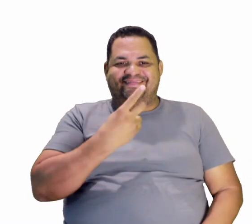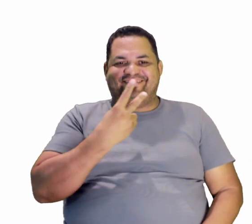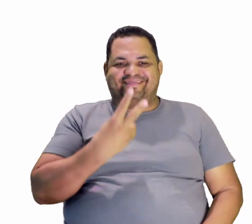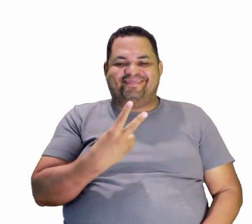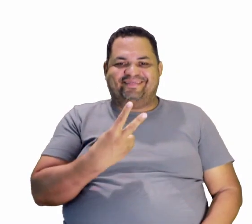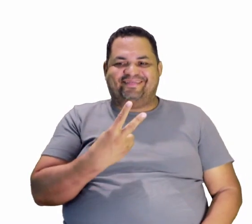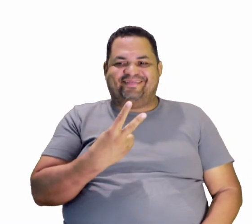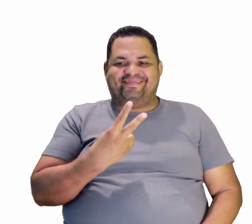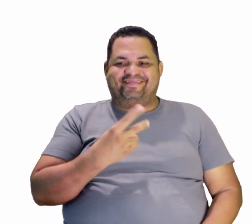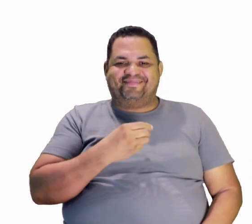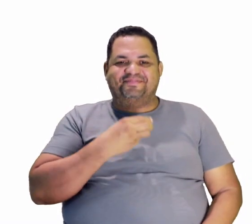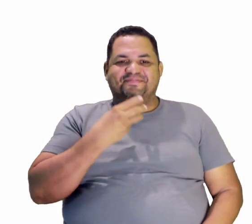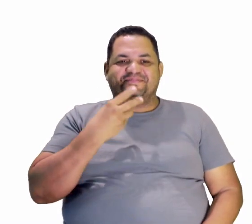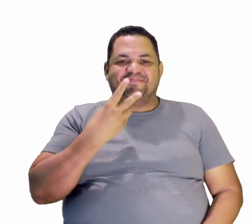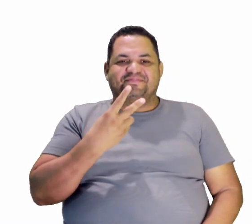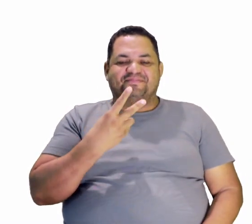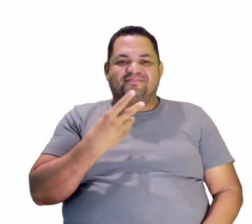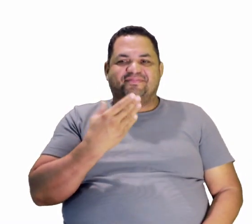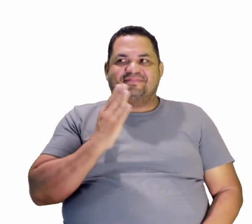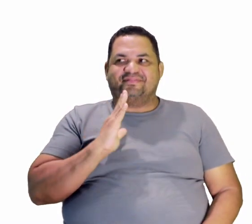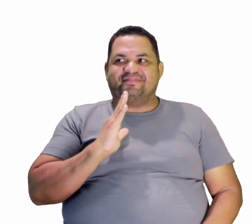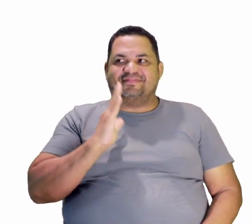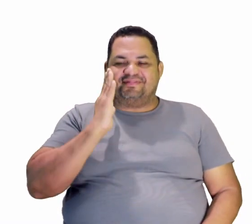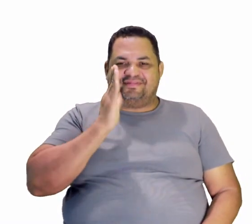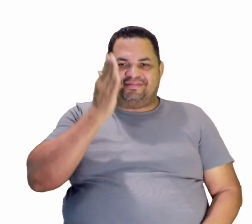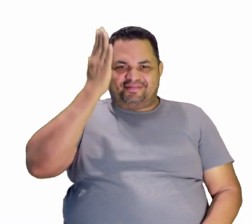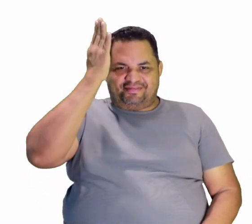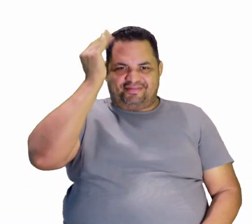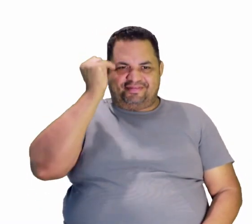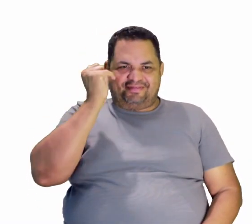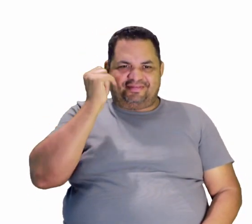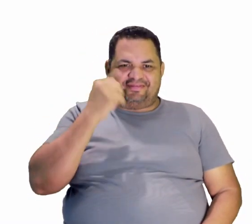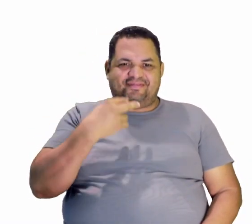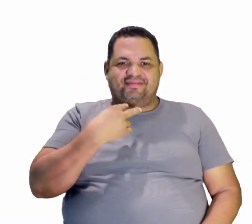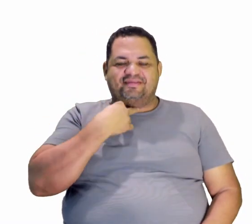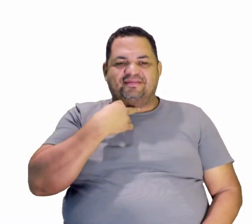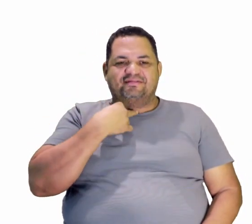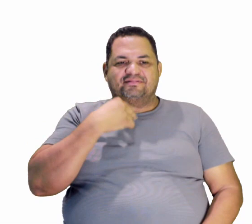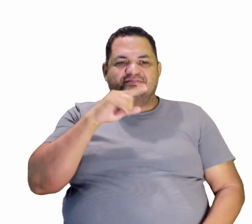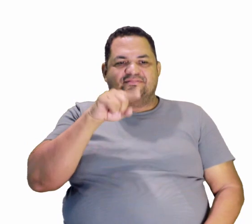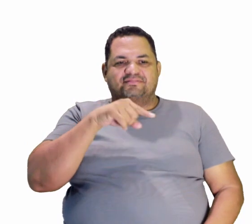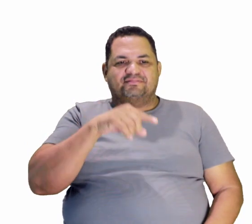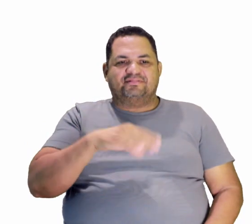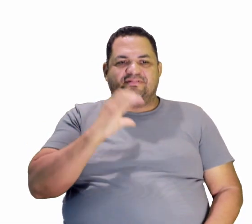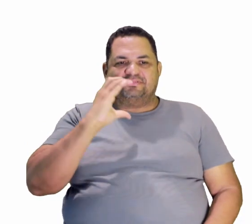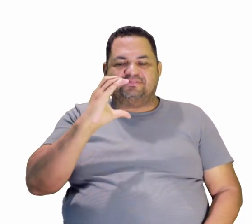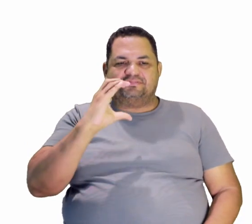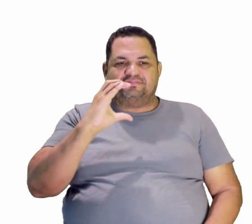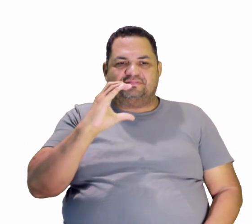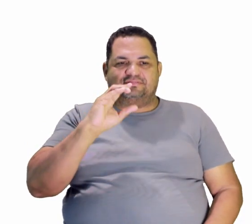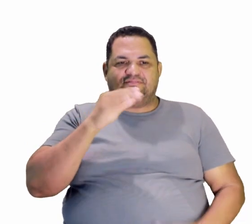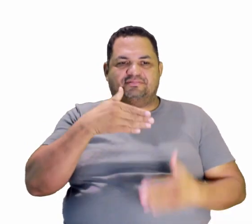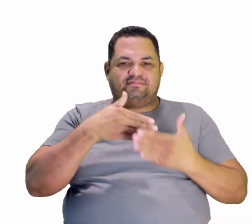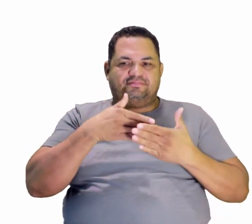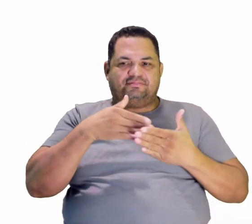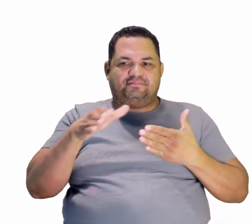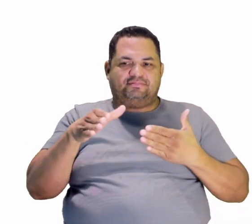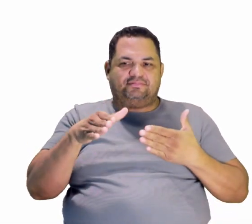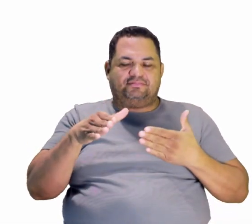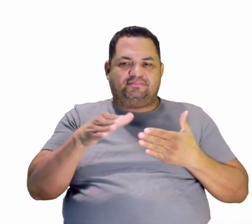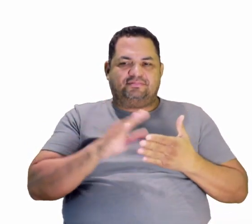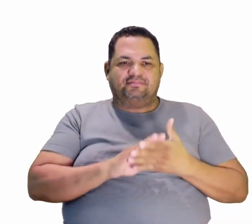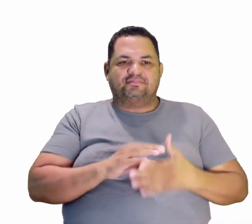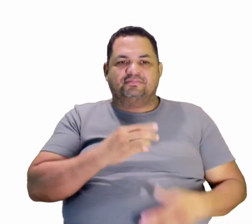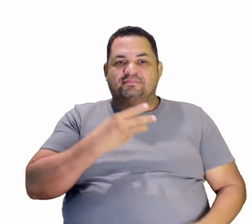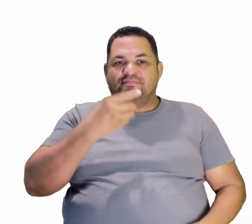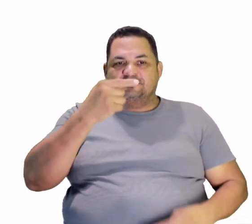né? 2, já sabemos que a E não pode ser marcada e nem a C. Certo? Sobrou